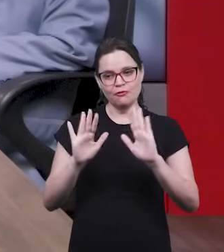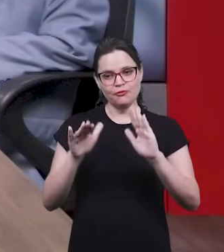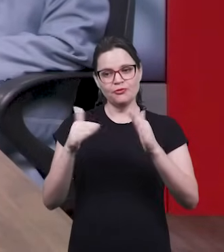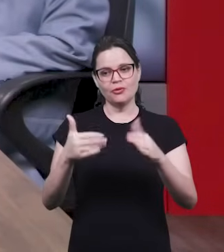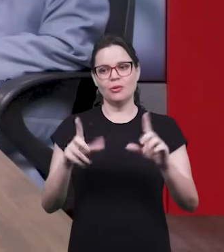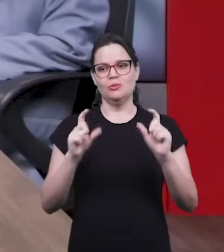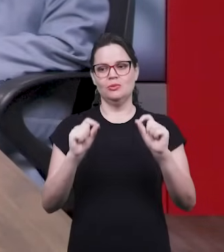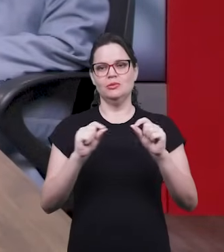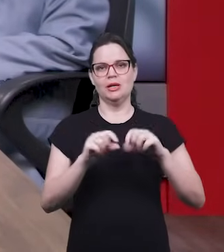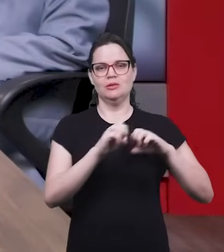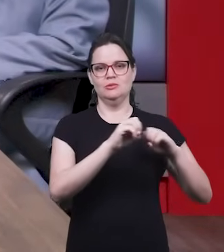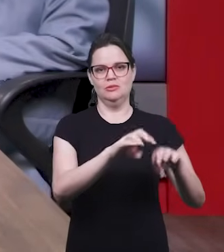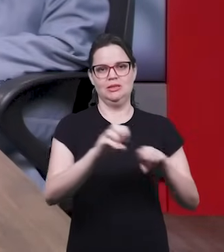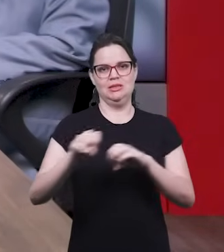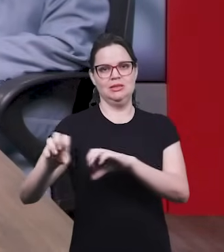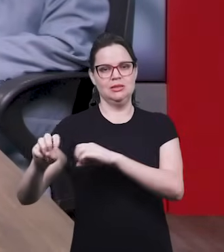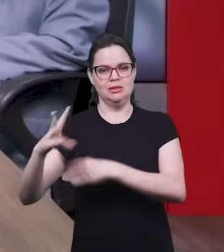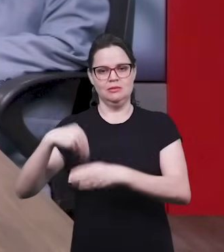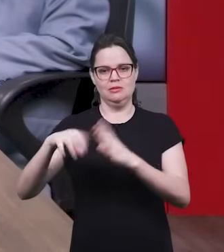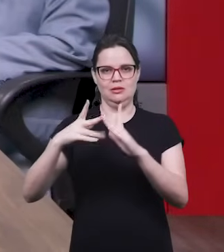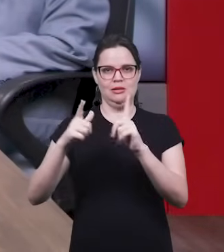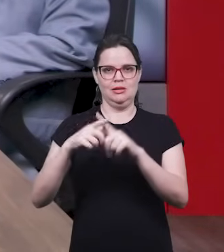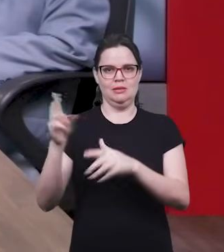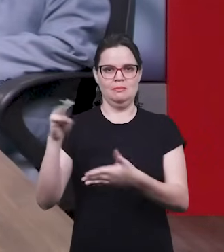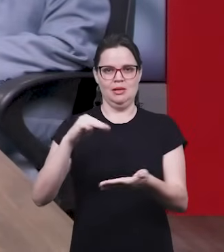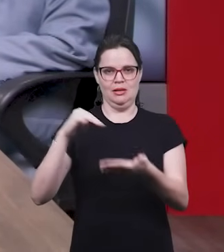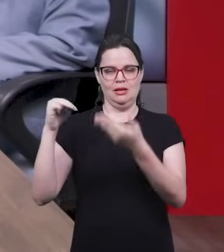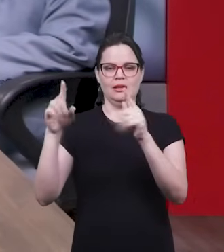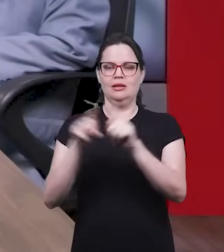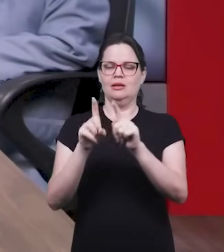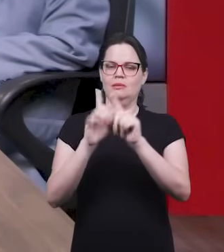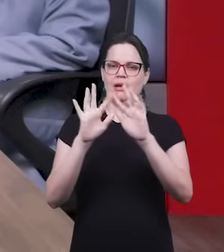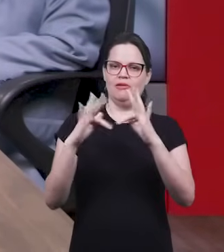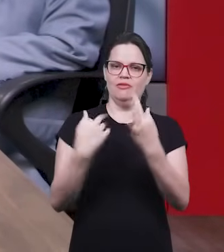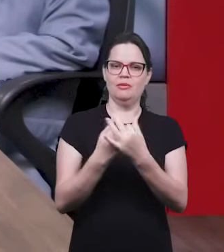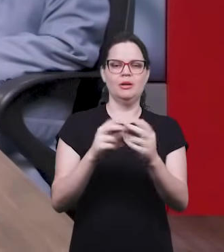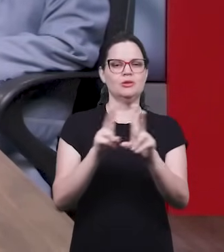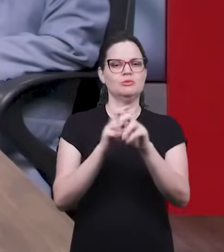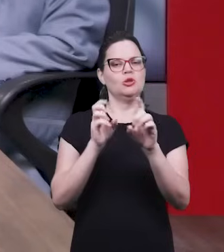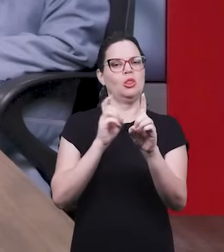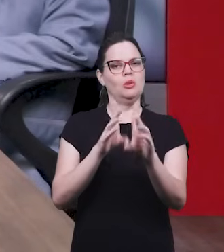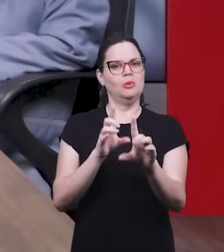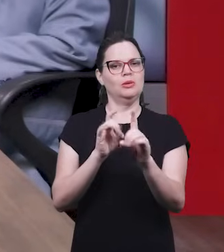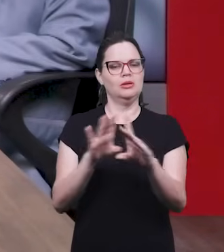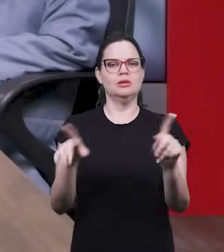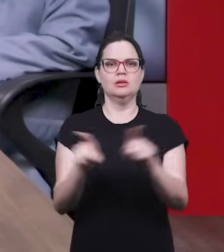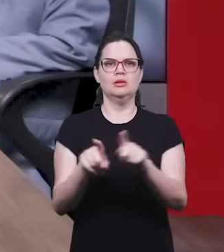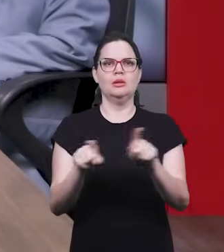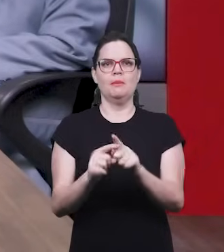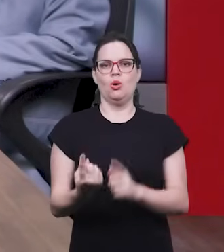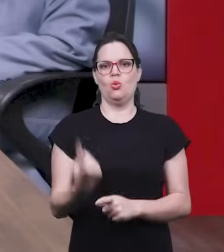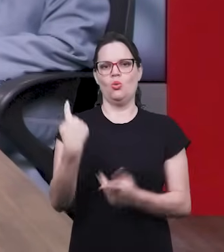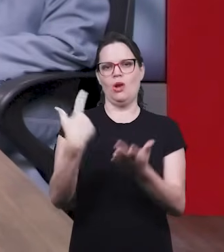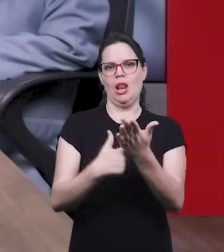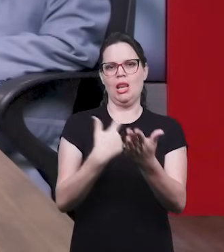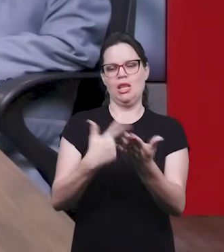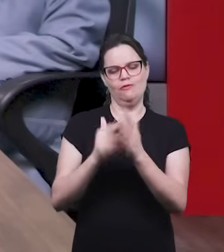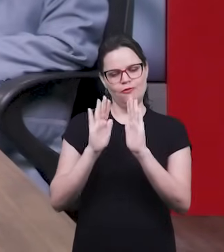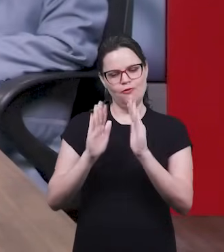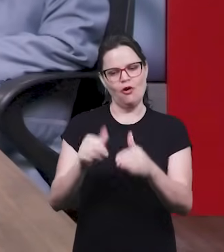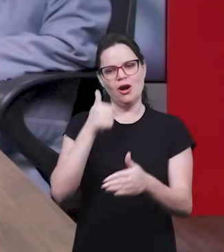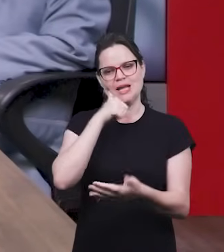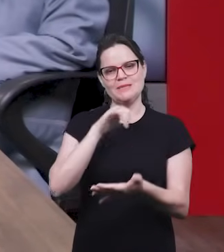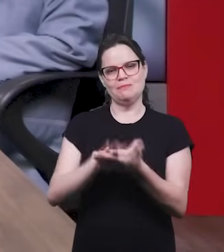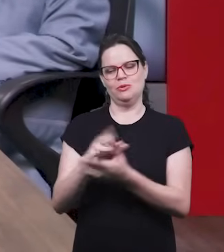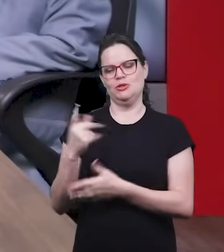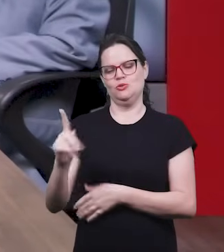no ensino da nossa igreja, das nossas famílias, para as questões doutrinárias. Um também dedicado à irmã